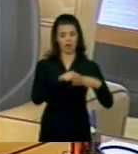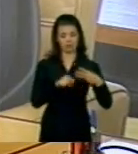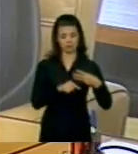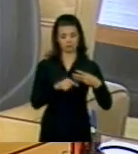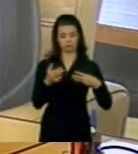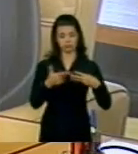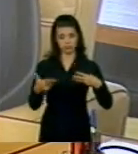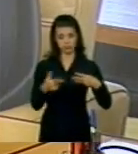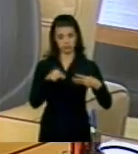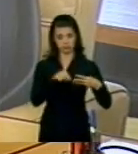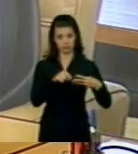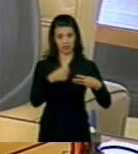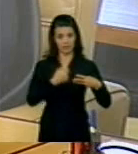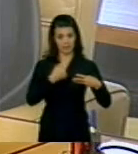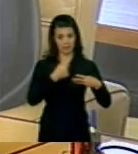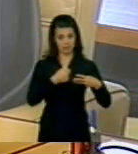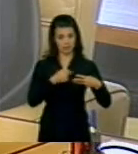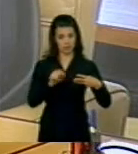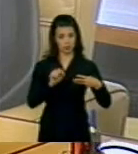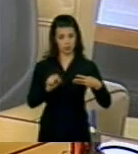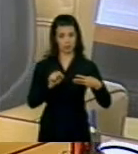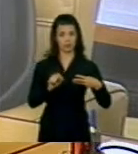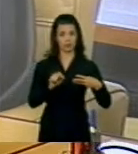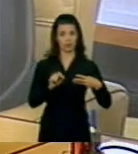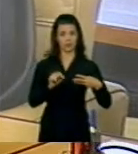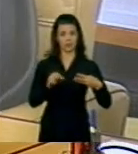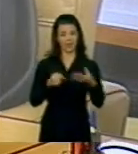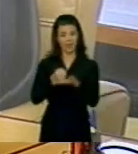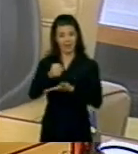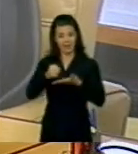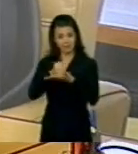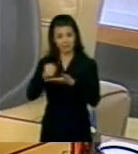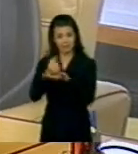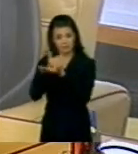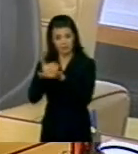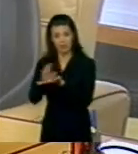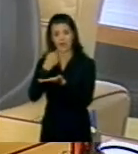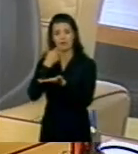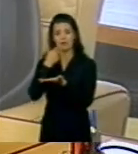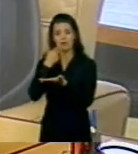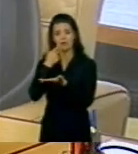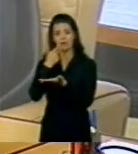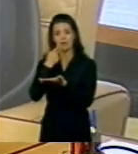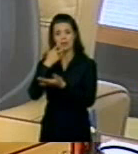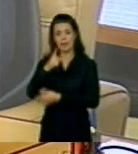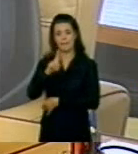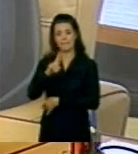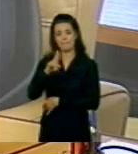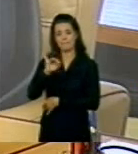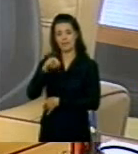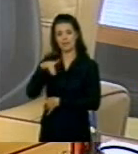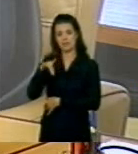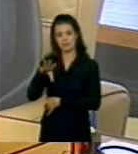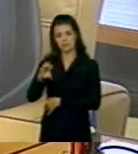parâmetros há de ser feita à luz do princípio que mencionei inicialmente, ou seja, do princípio republicano que está